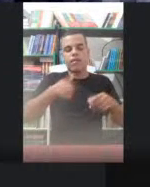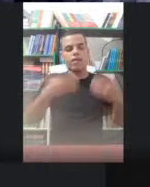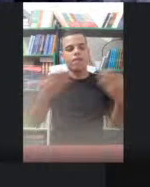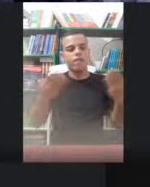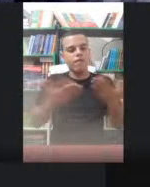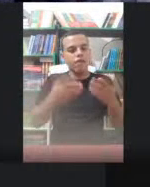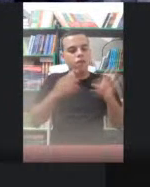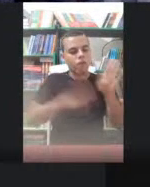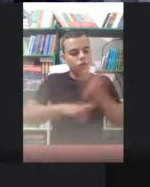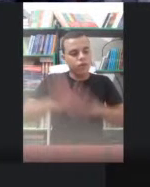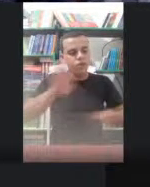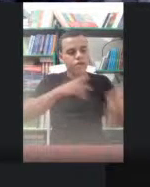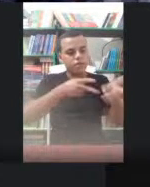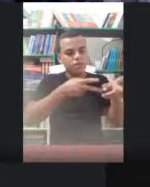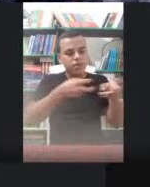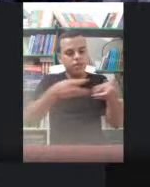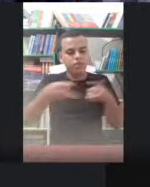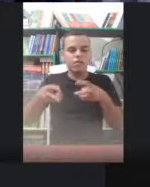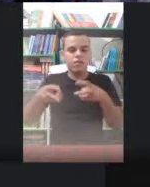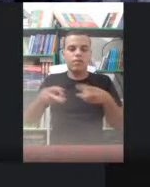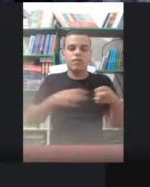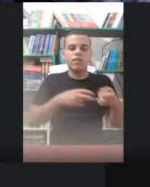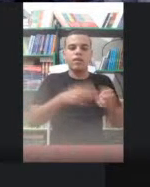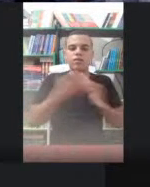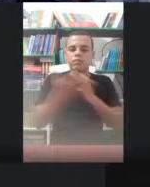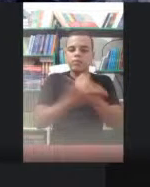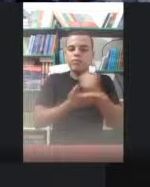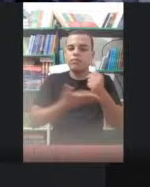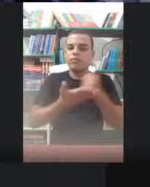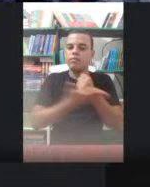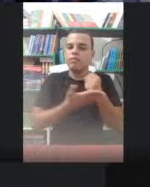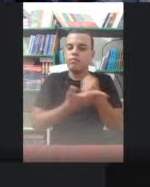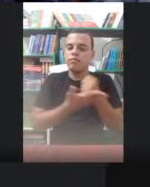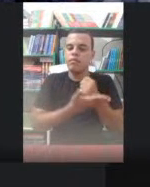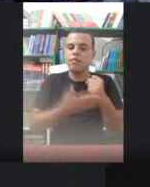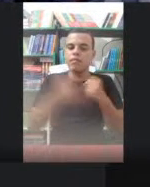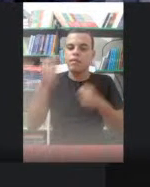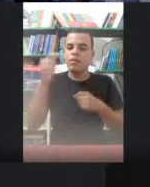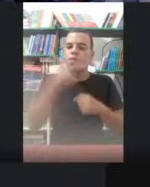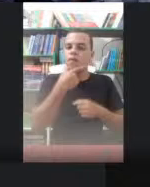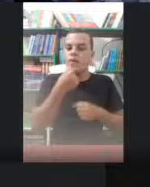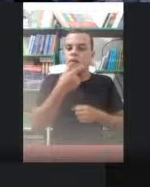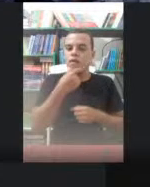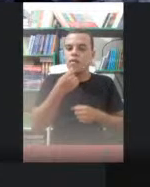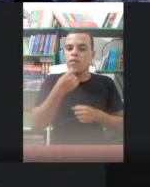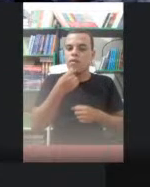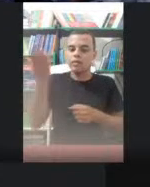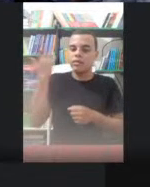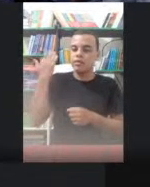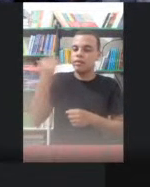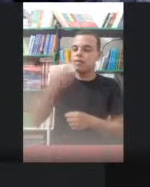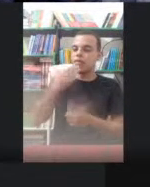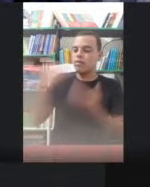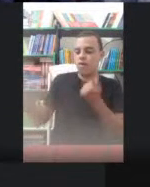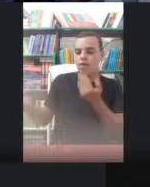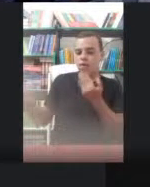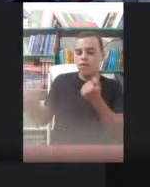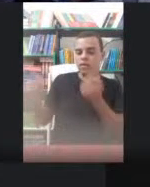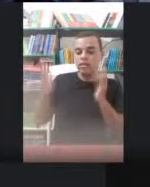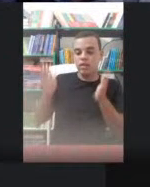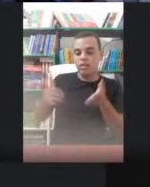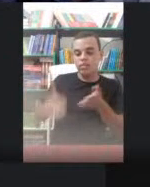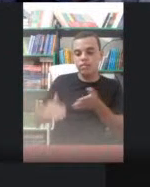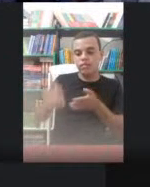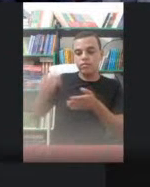adentrando nesse espaço da atenção básica, e a gente vê hoje que os homens, desde jovens, ainda muitas vezes adolescentes, já